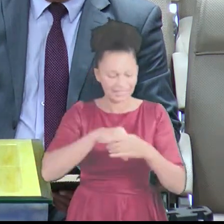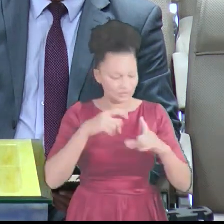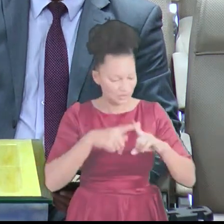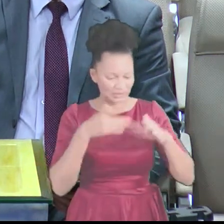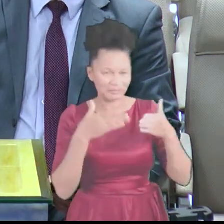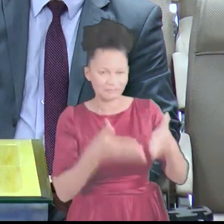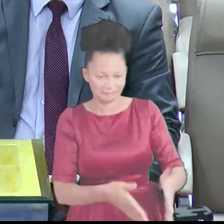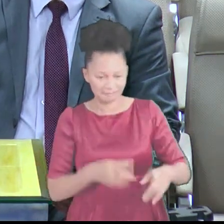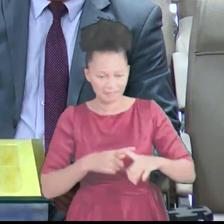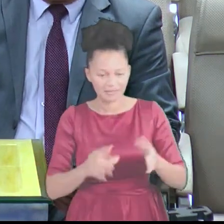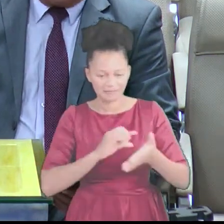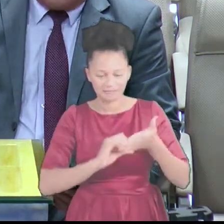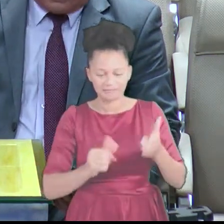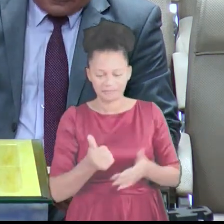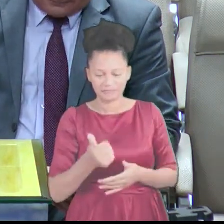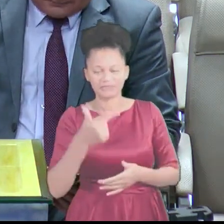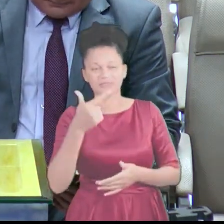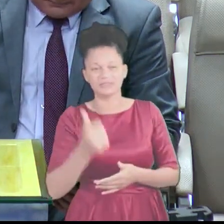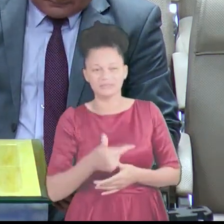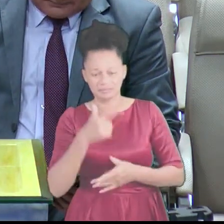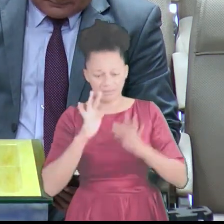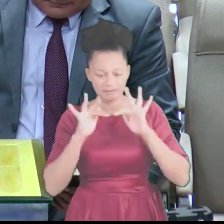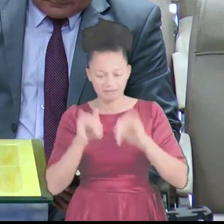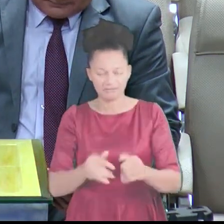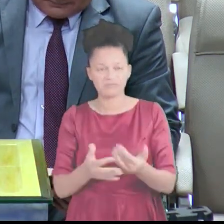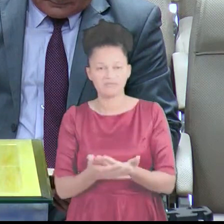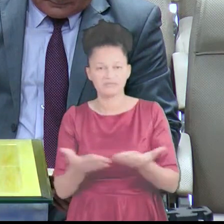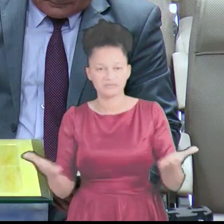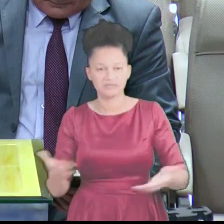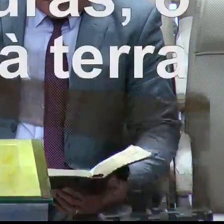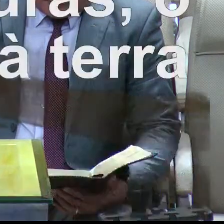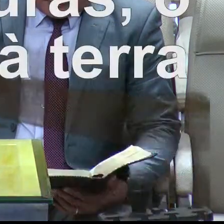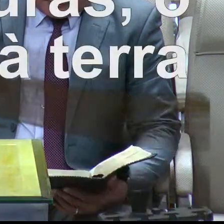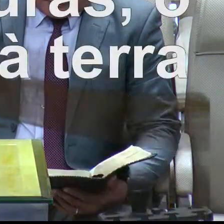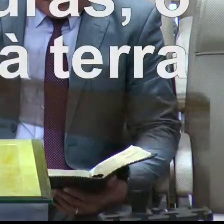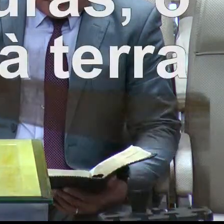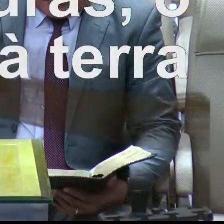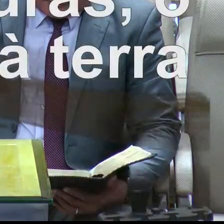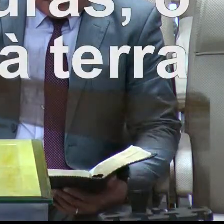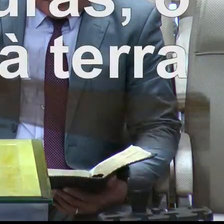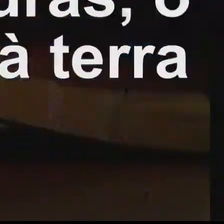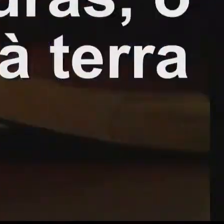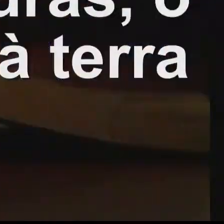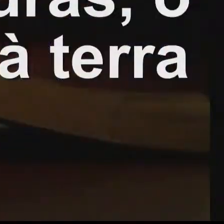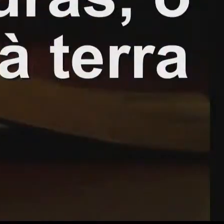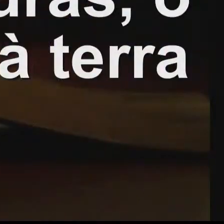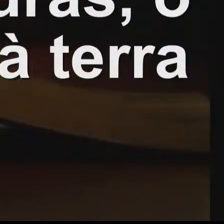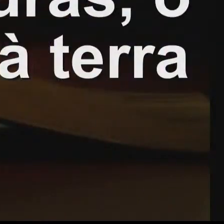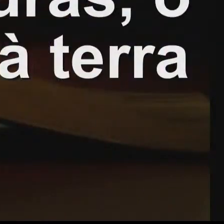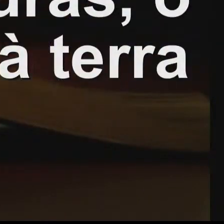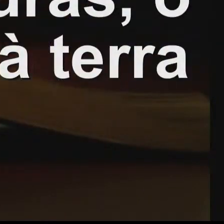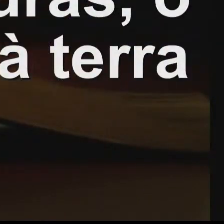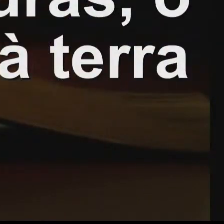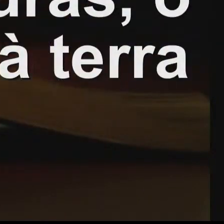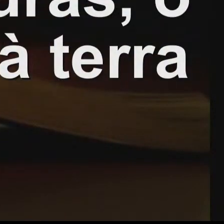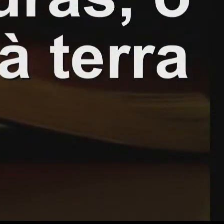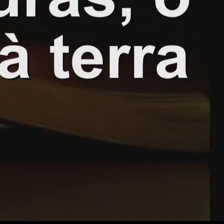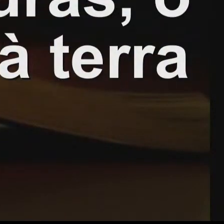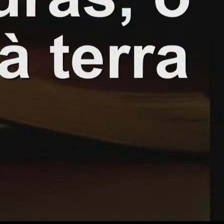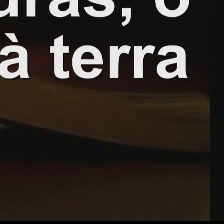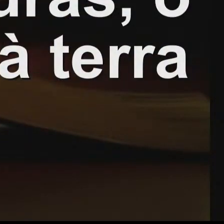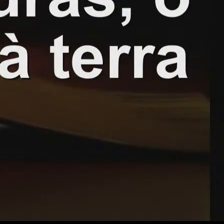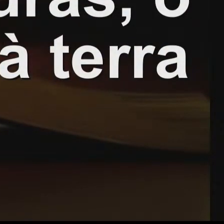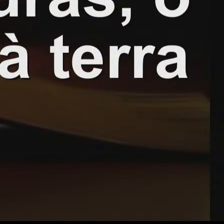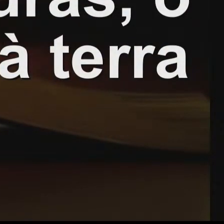sepulcros. Versículo 12, para a gente encerrar. Aí ele disse, portanto, tu vai dizer alguma coisa agora,